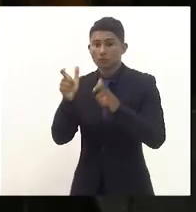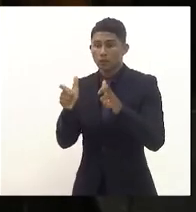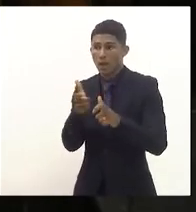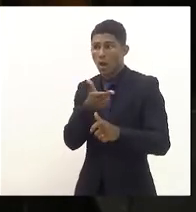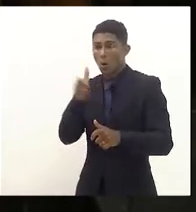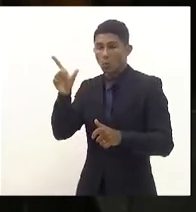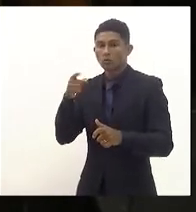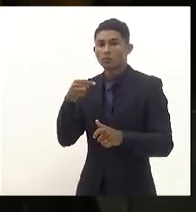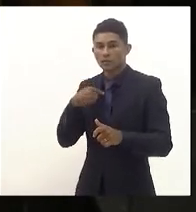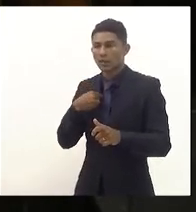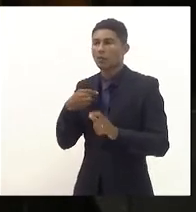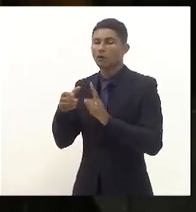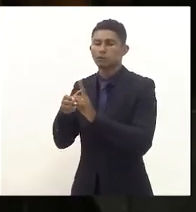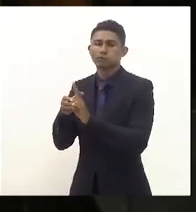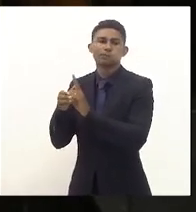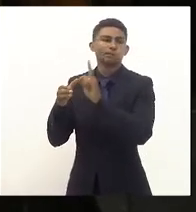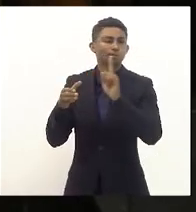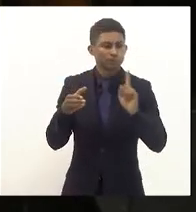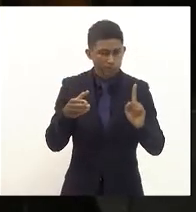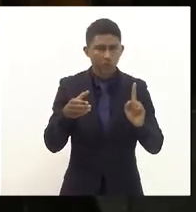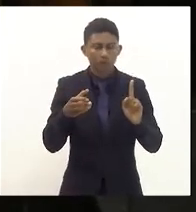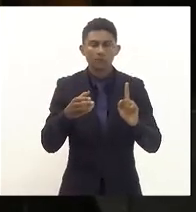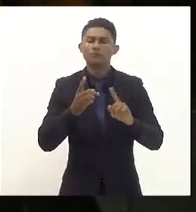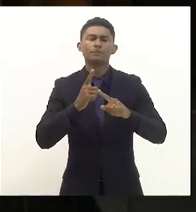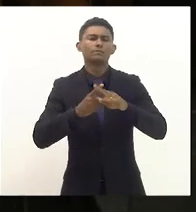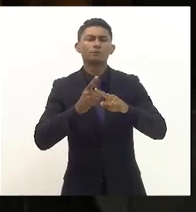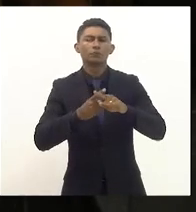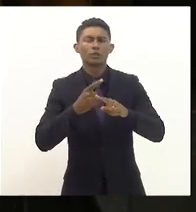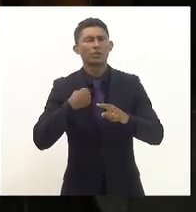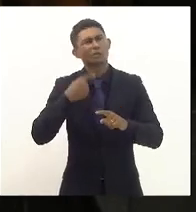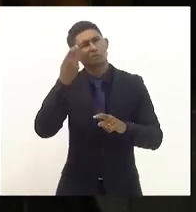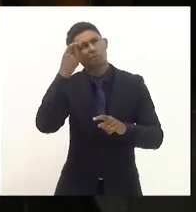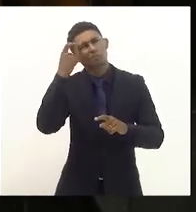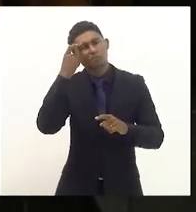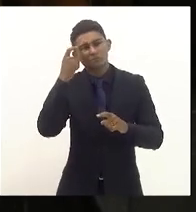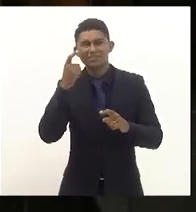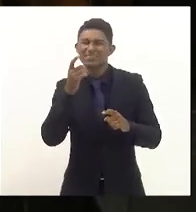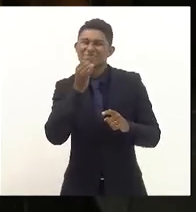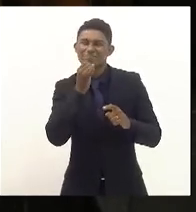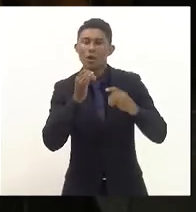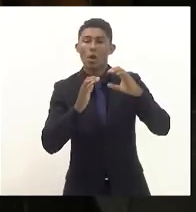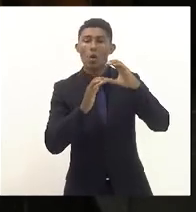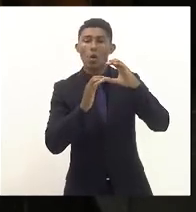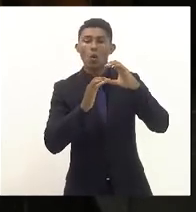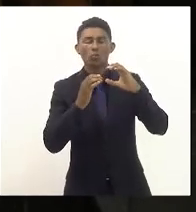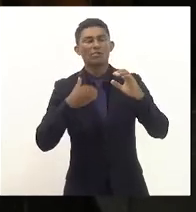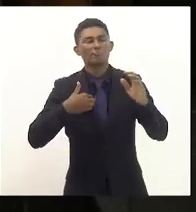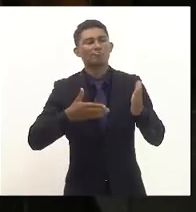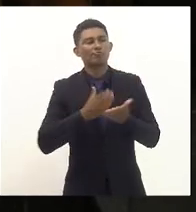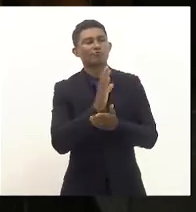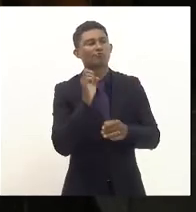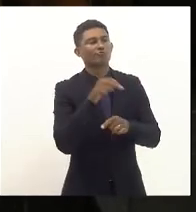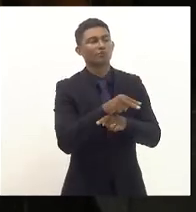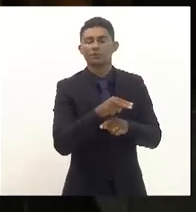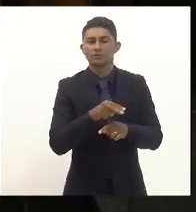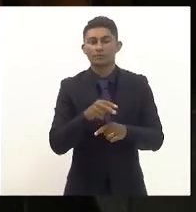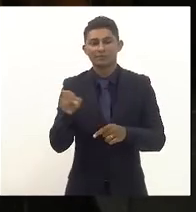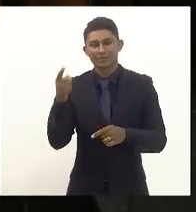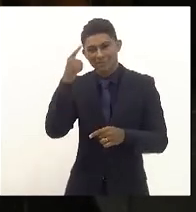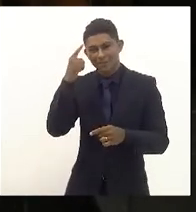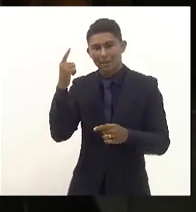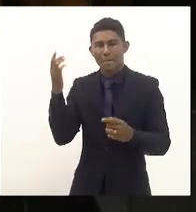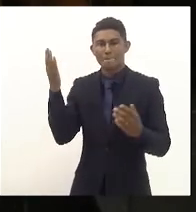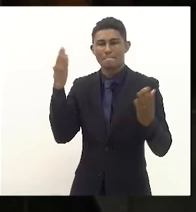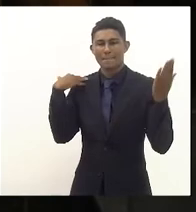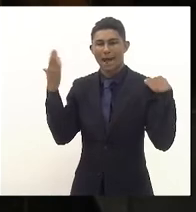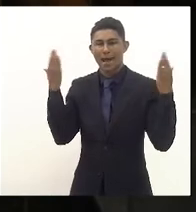falar sobre isso já saí não coloquei um propósito concurseiro mas vou sair da Marinha querendo